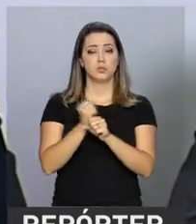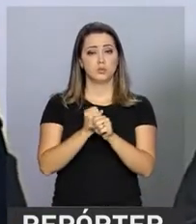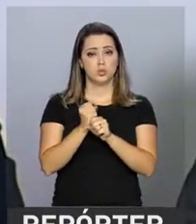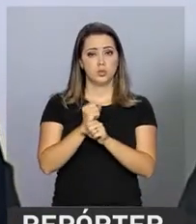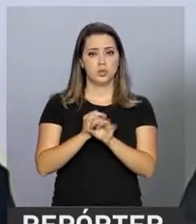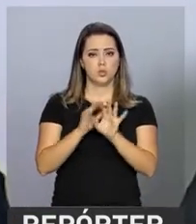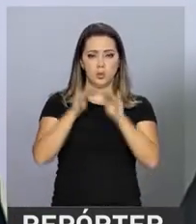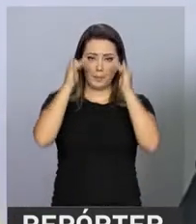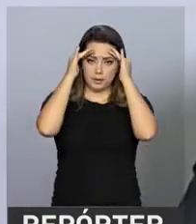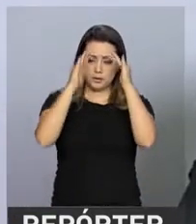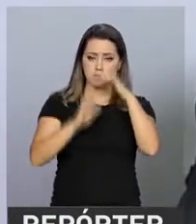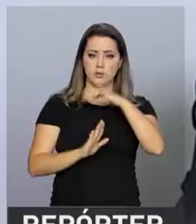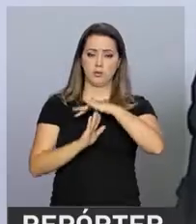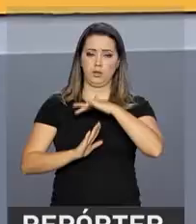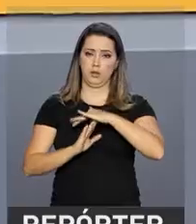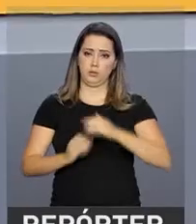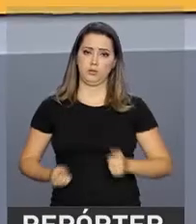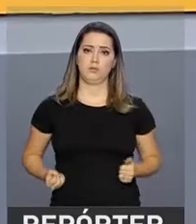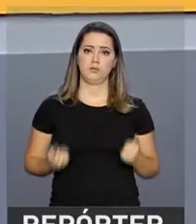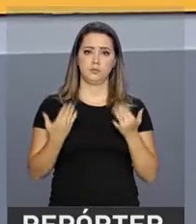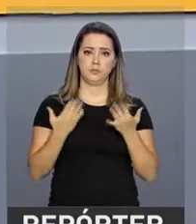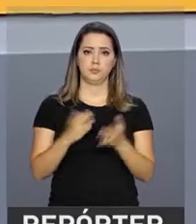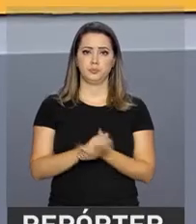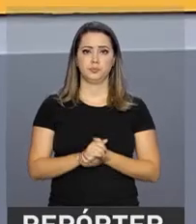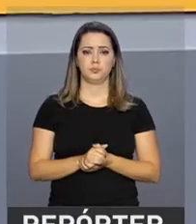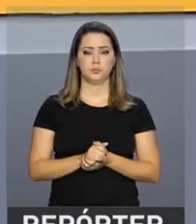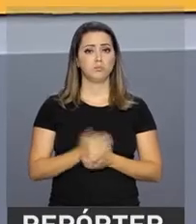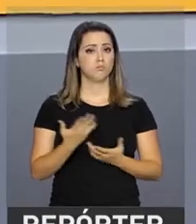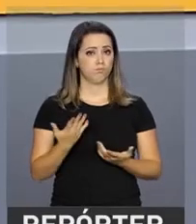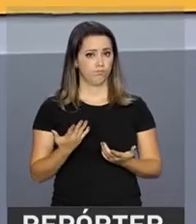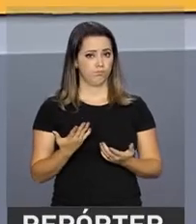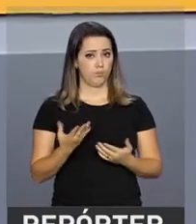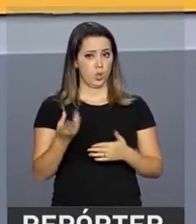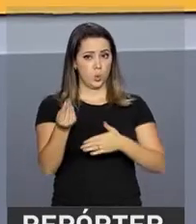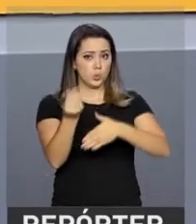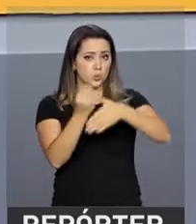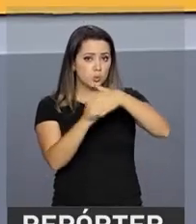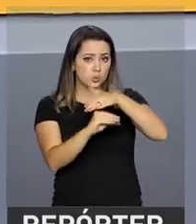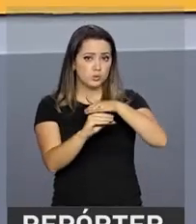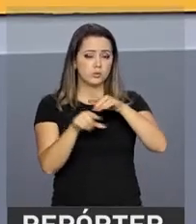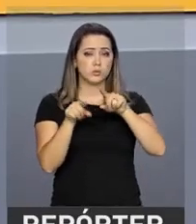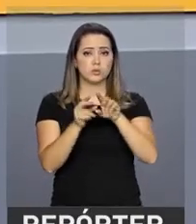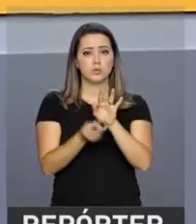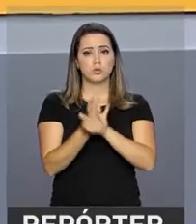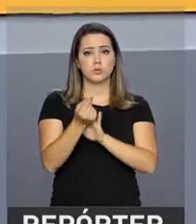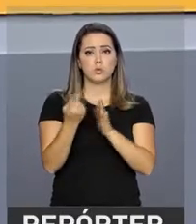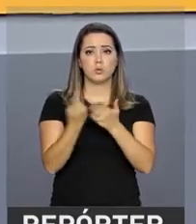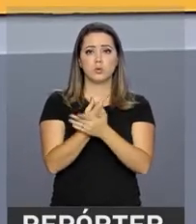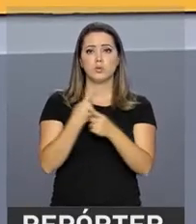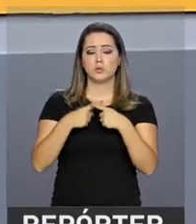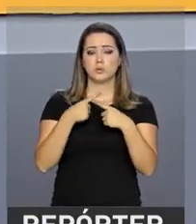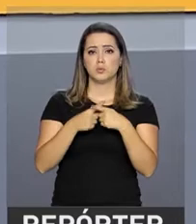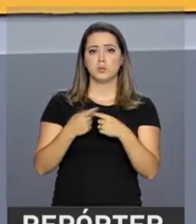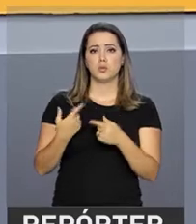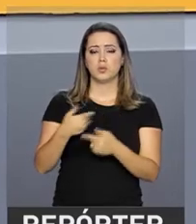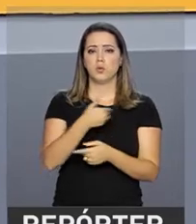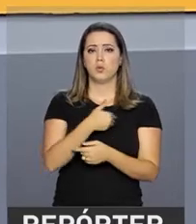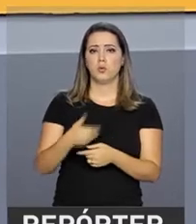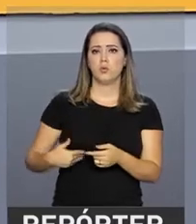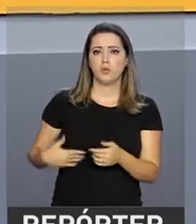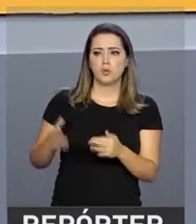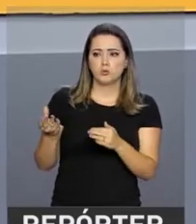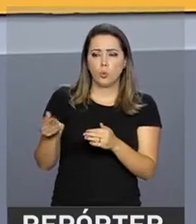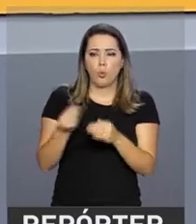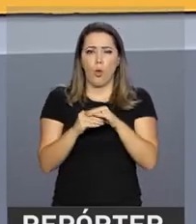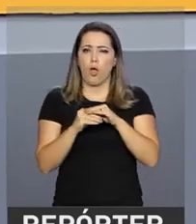dentro do teto do gasto. O bloqueio do orçamento que a gente viu aí na matéria acontece quando o governo segura parte